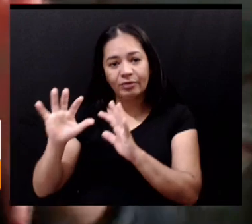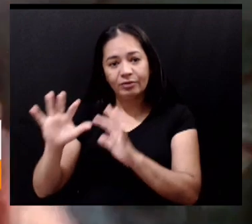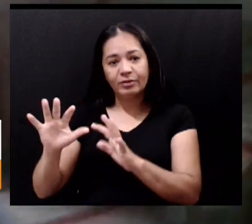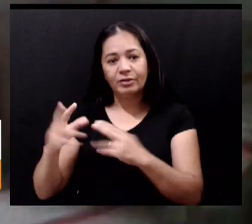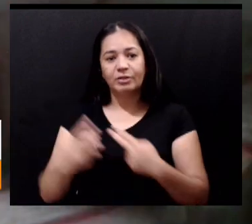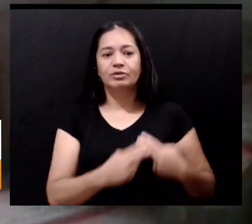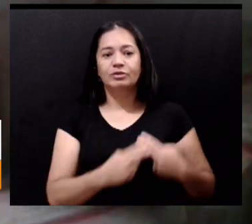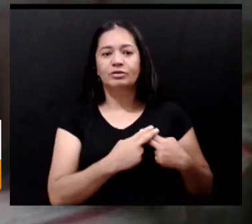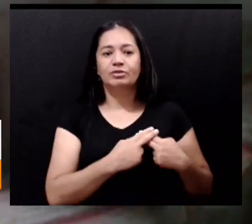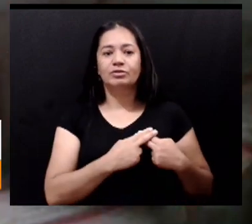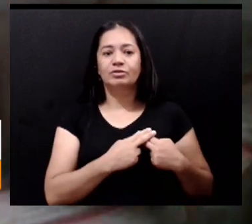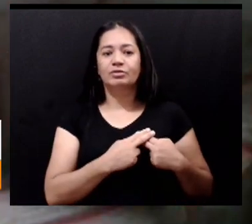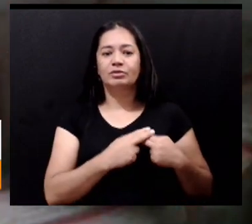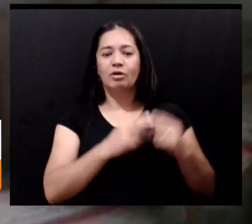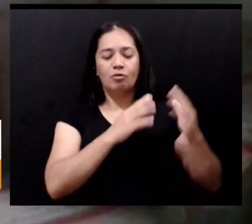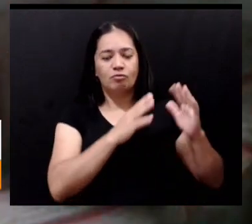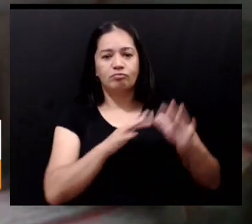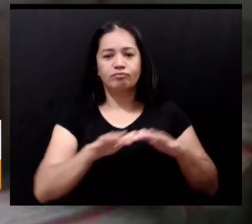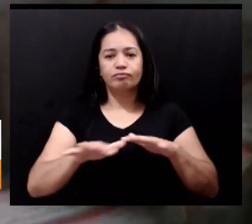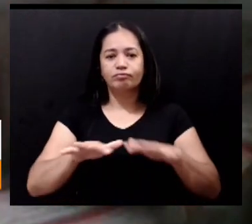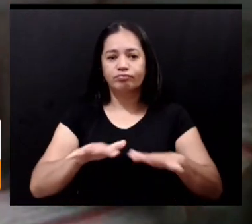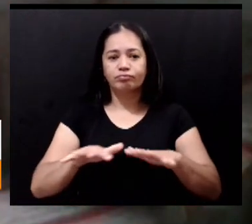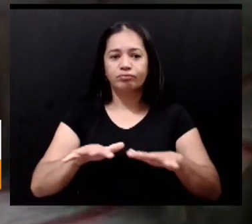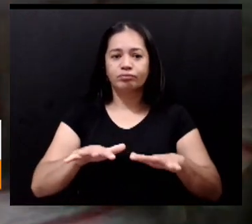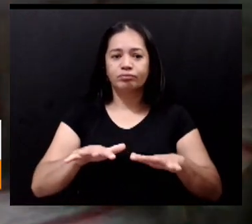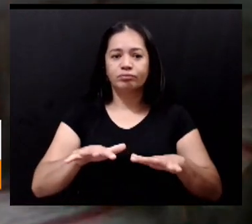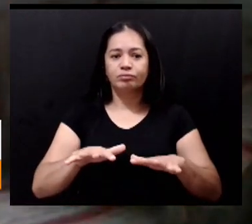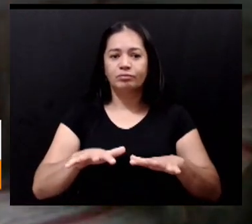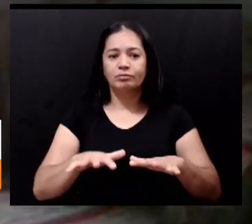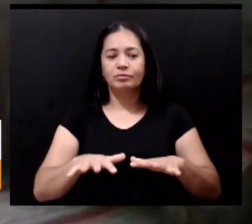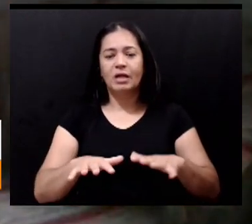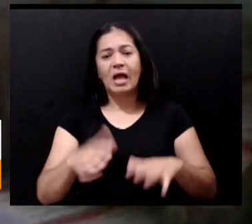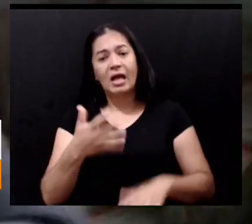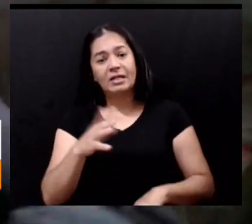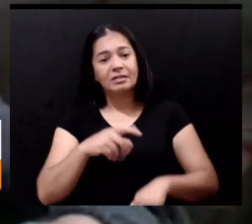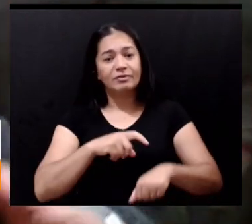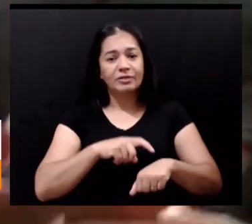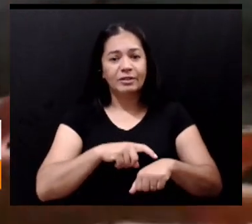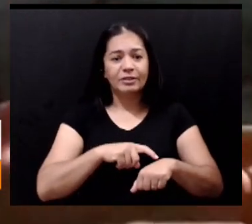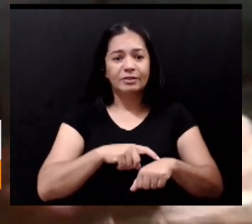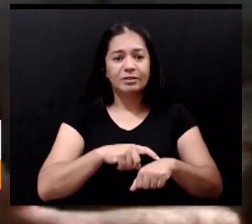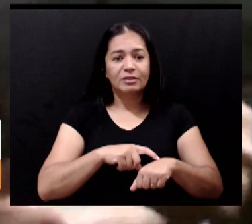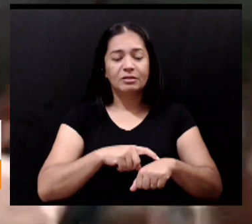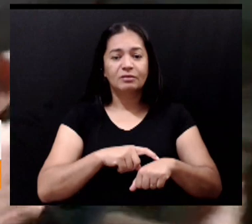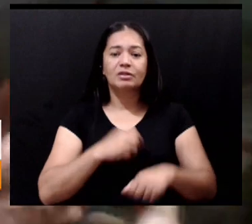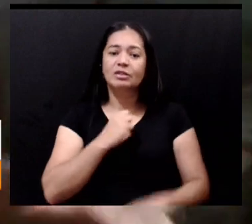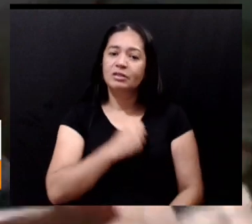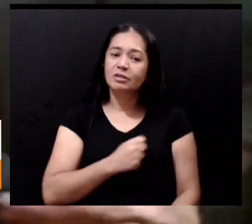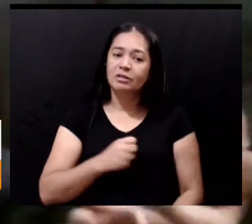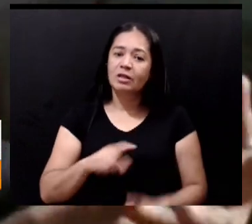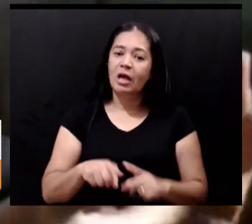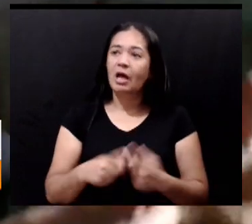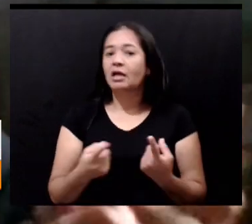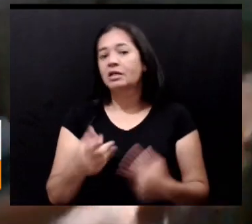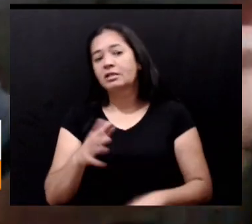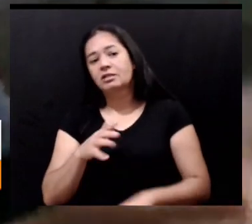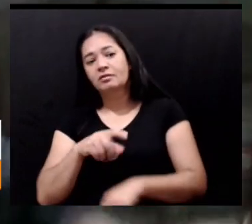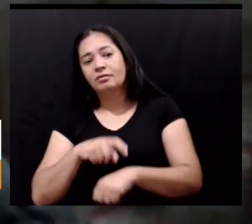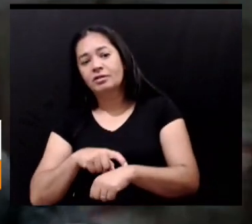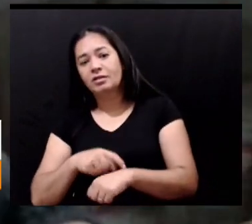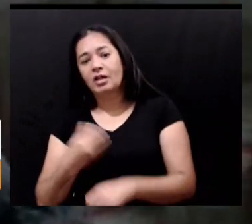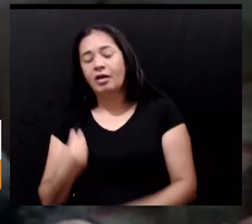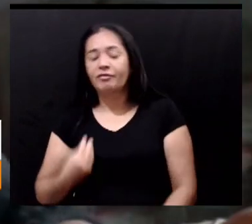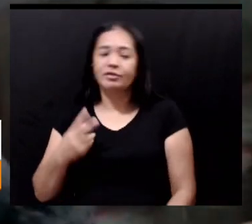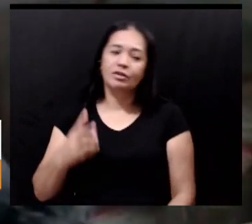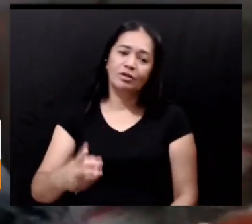pendular, ora, vincado para essa vida que continua e ora voltado para essa ausência